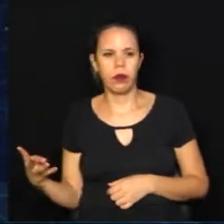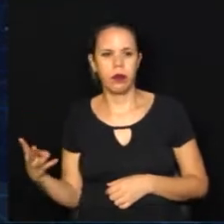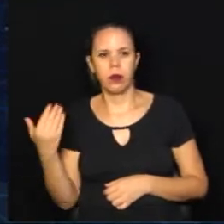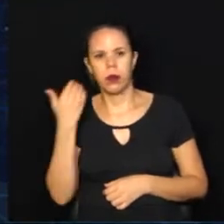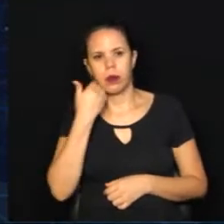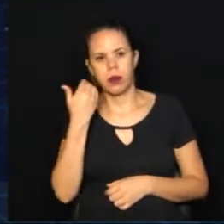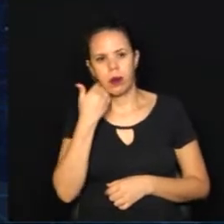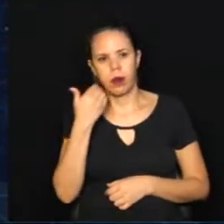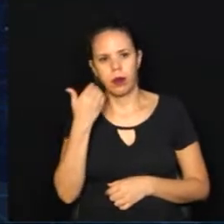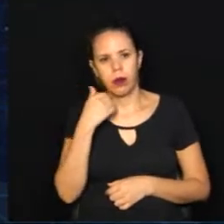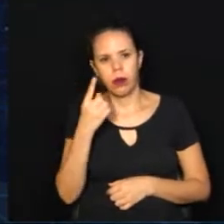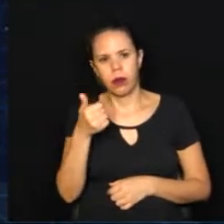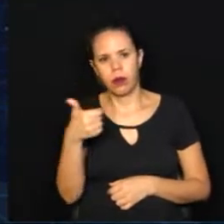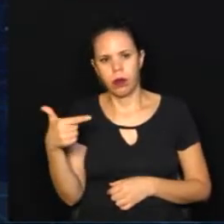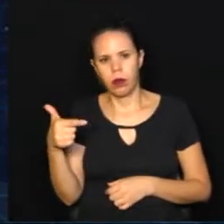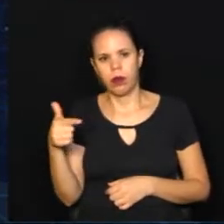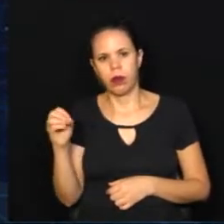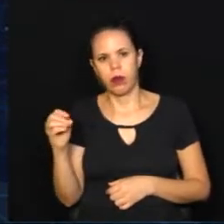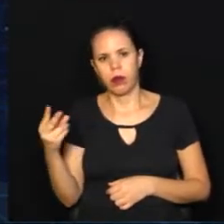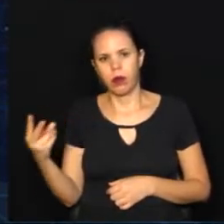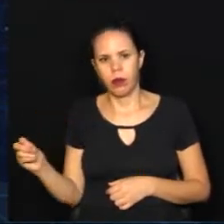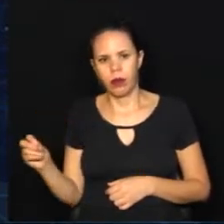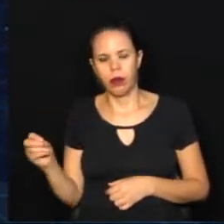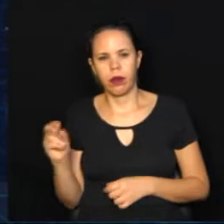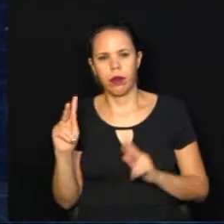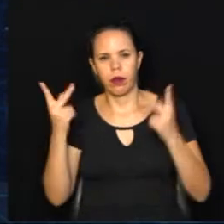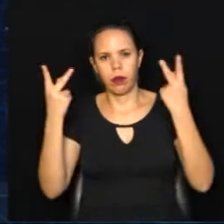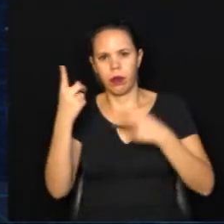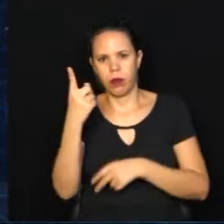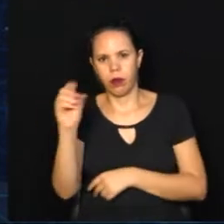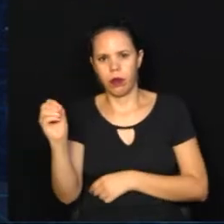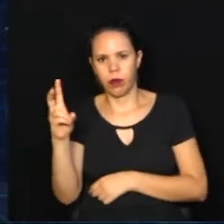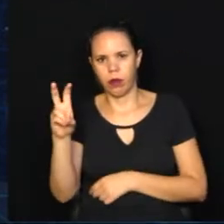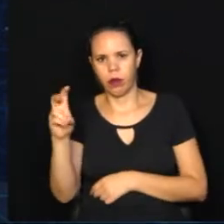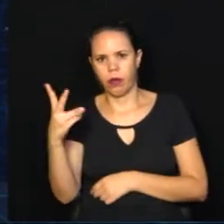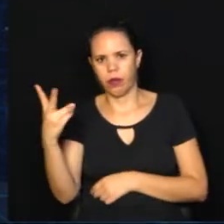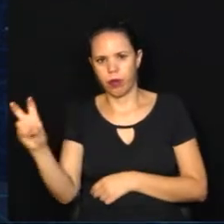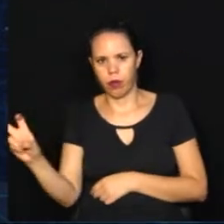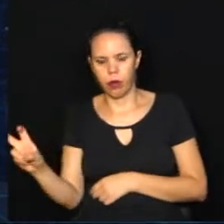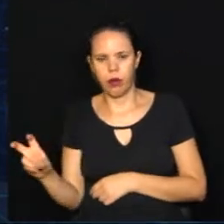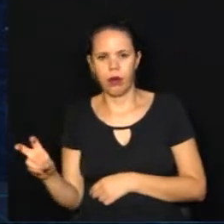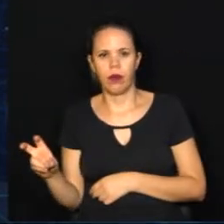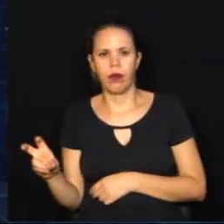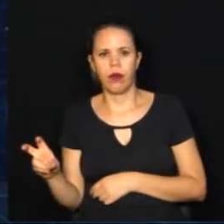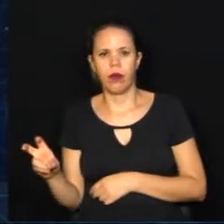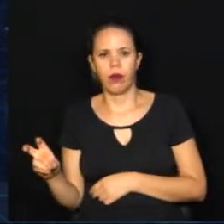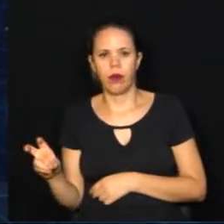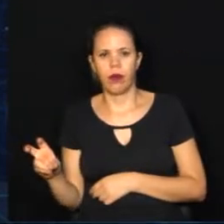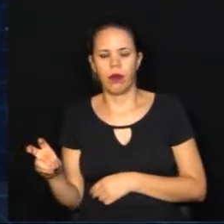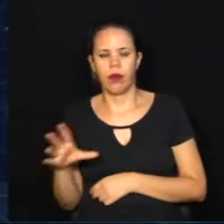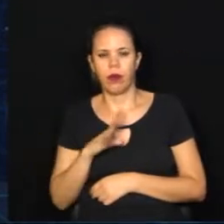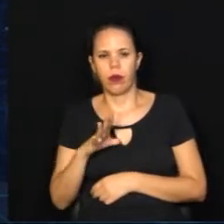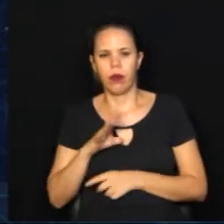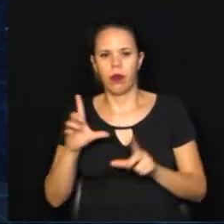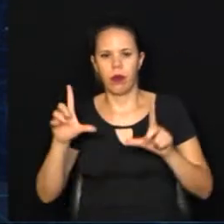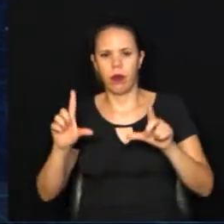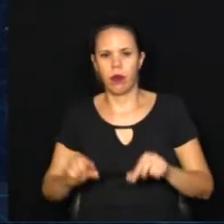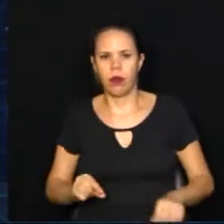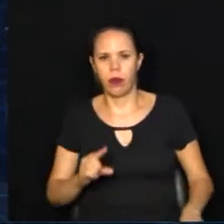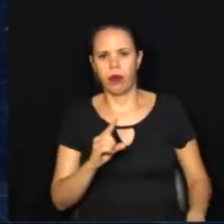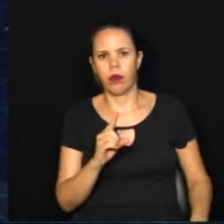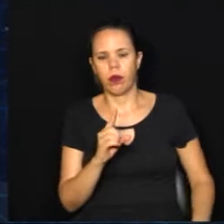3.274, Santa Bárbara do Oeste 12.020, Hortolândia 10.525. Agora os municípios com